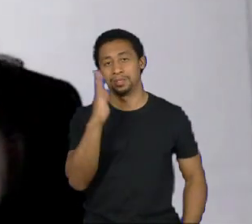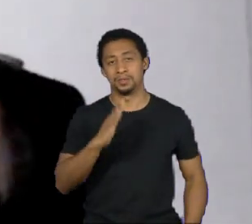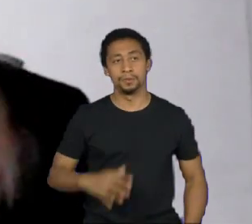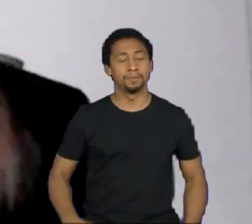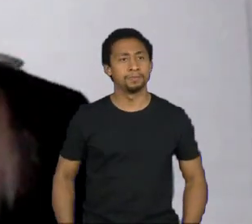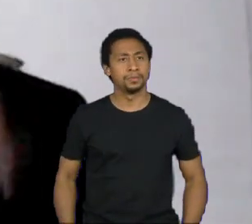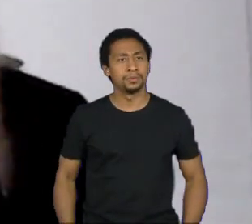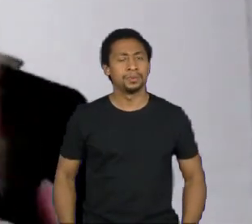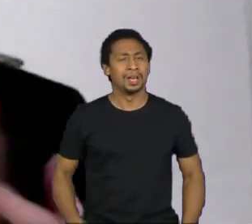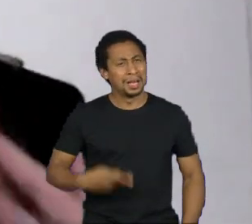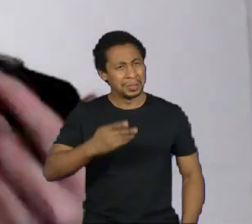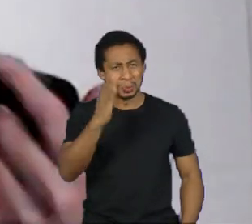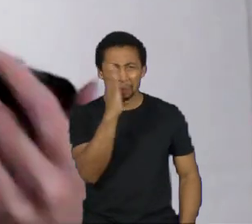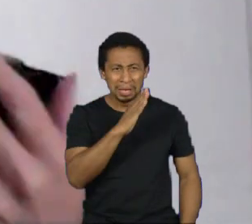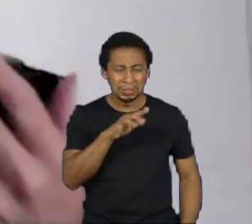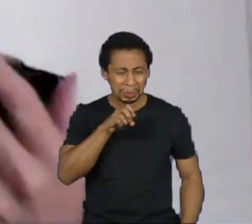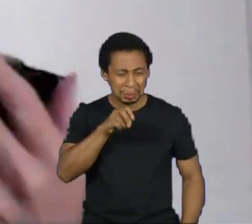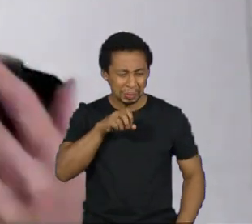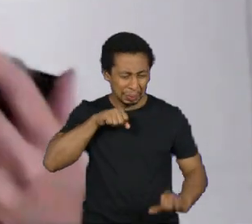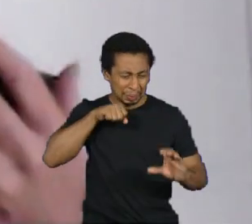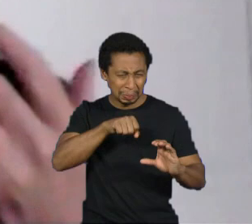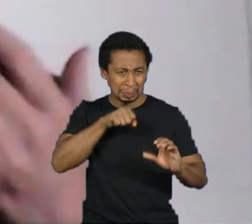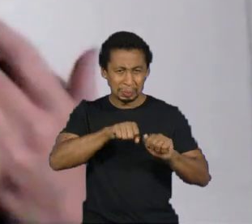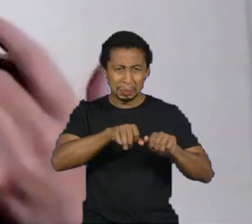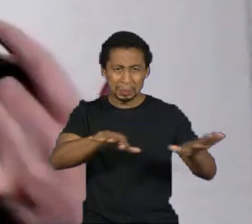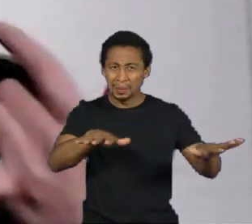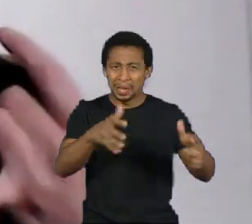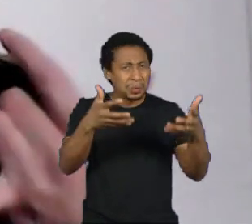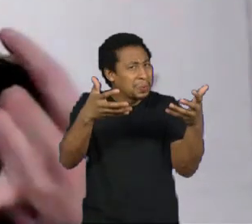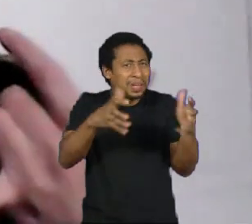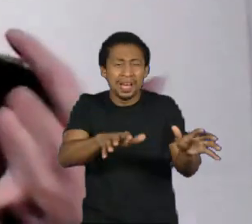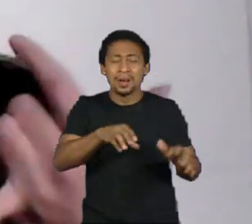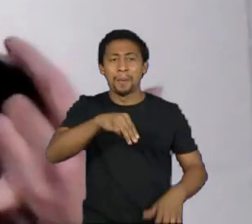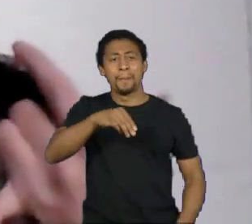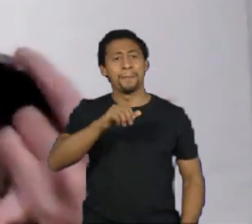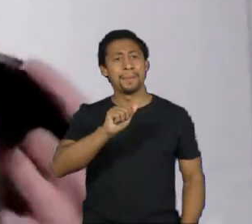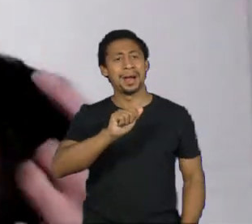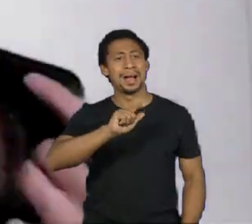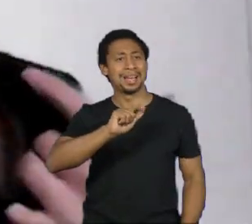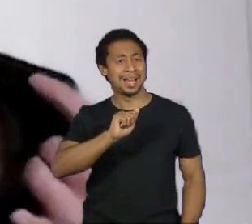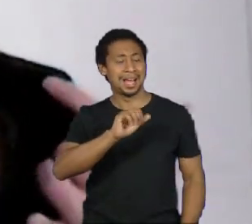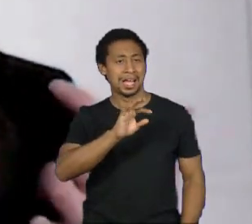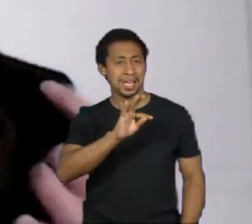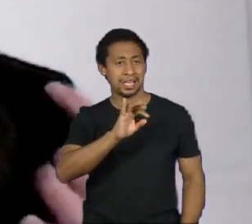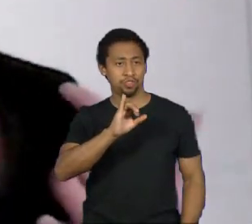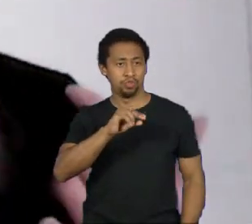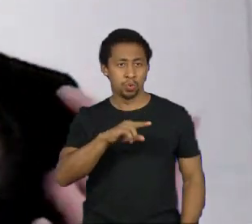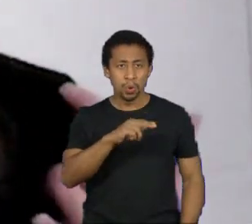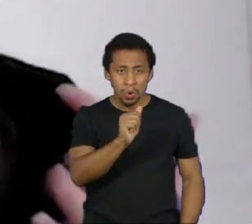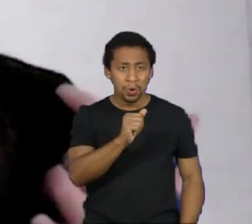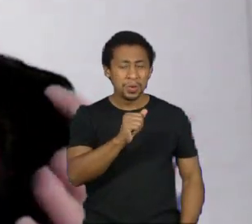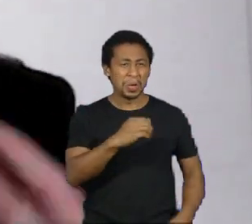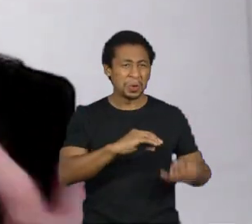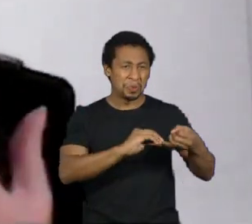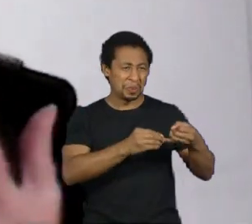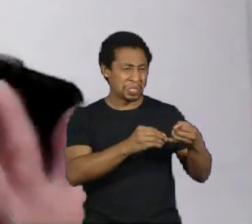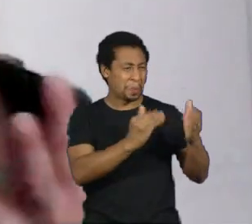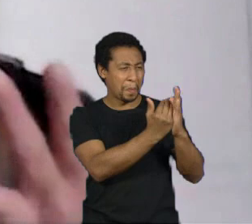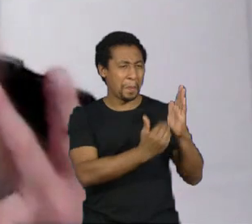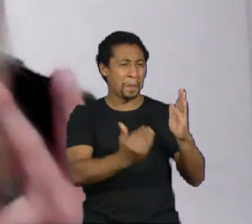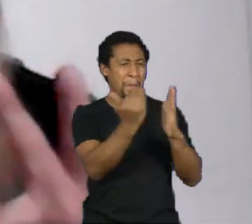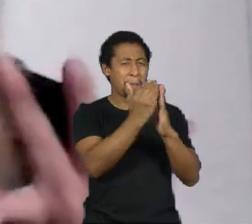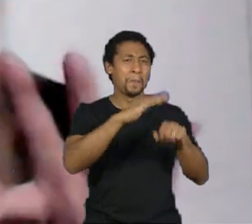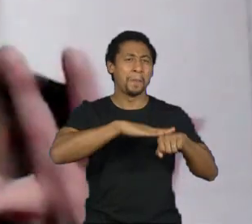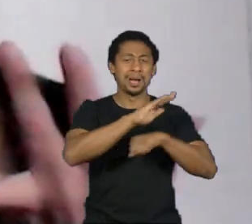quero que no Brasil a gente tenha um resíduo de malationa 400 vezes maior no meu feijão do que um europeu tem no feijão dele. Eu